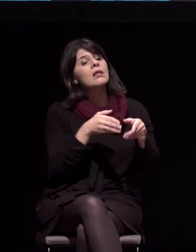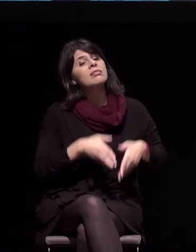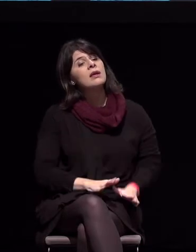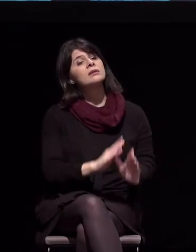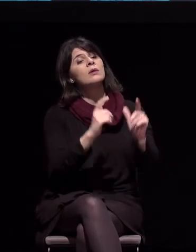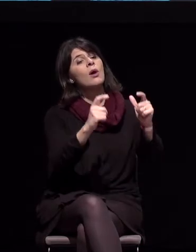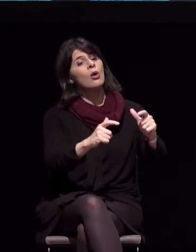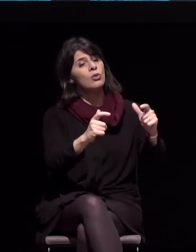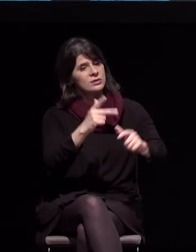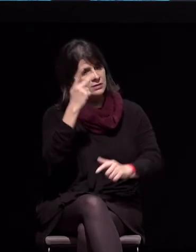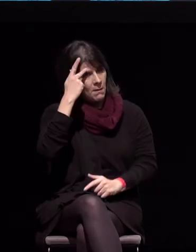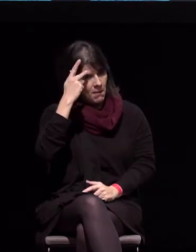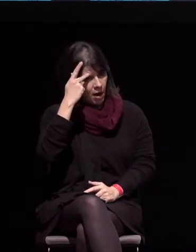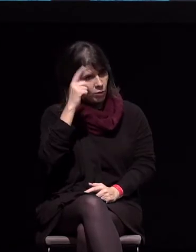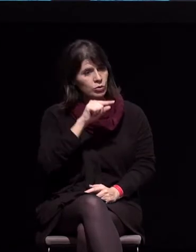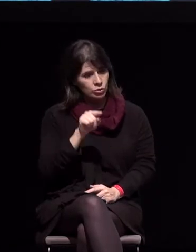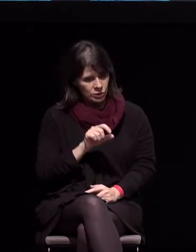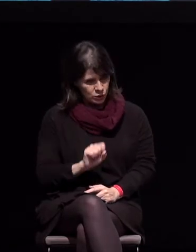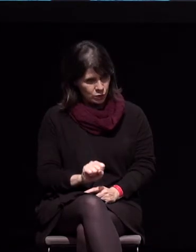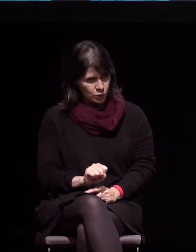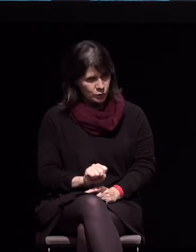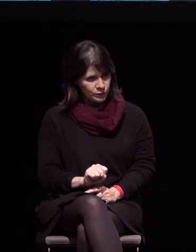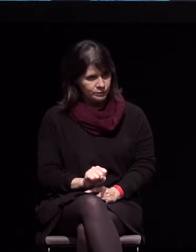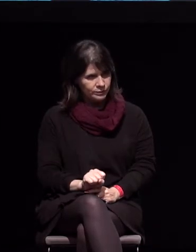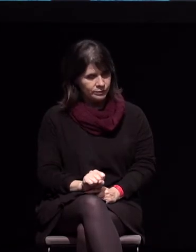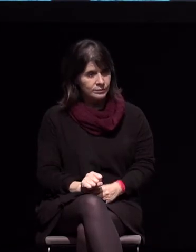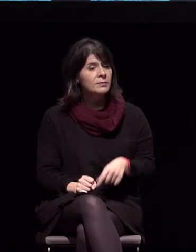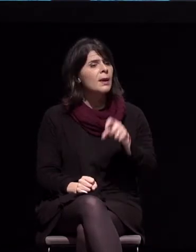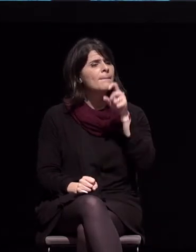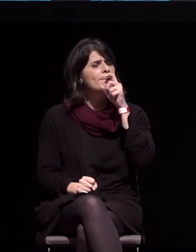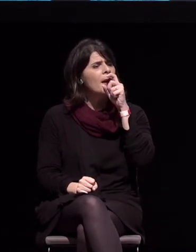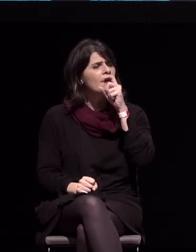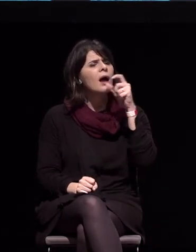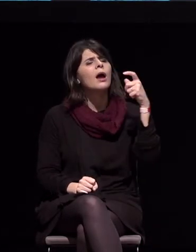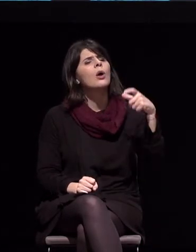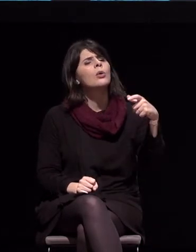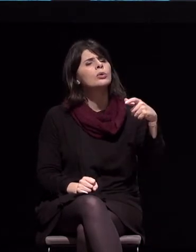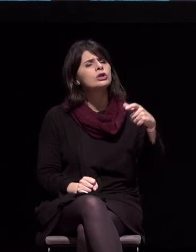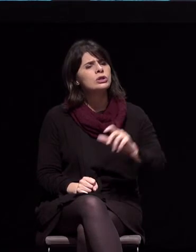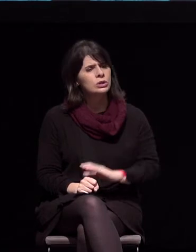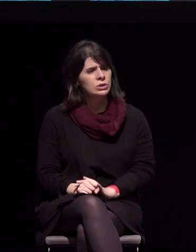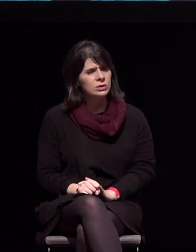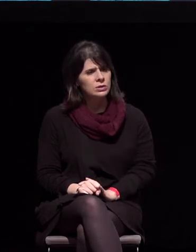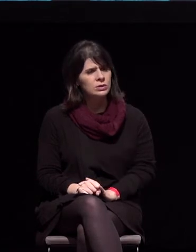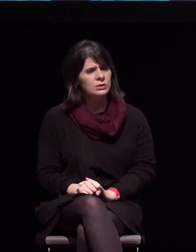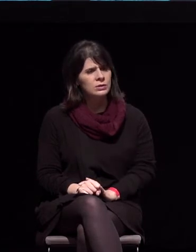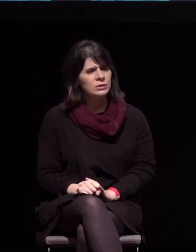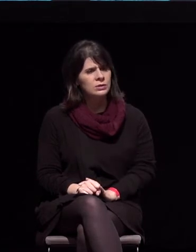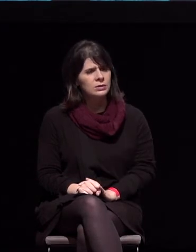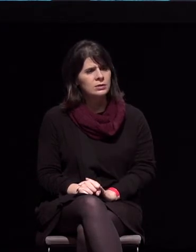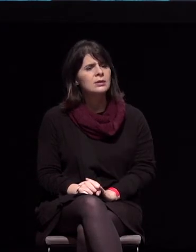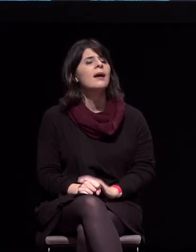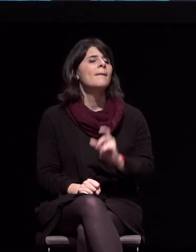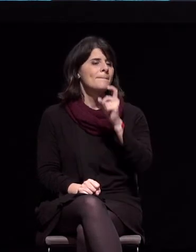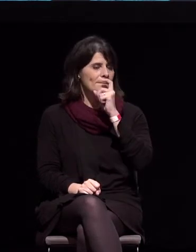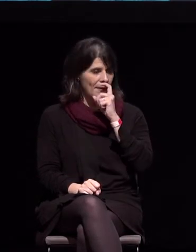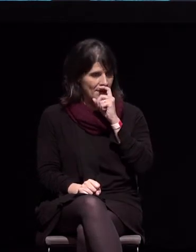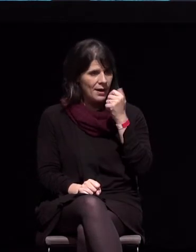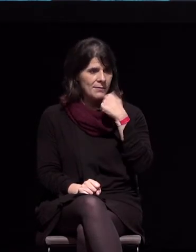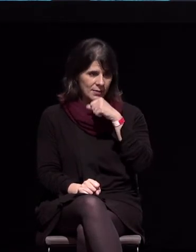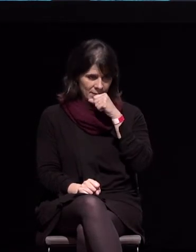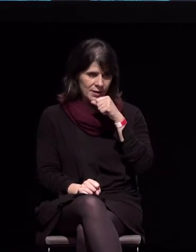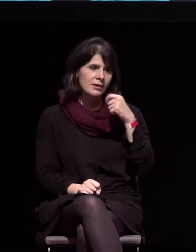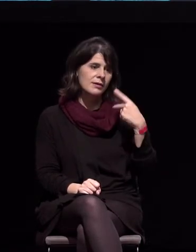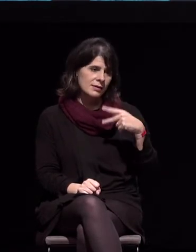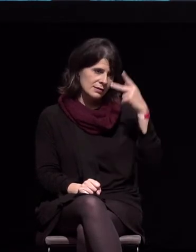São Paulo, na Você Zona Sul. Zona Sul. Seus pais são de onde? Pai e mãe? Os meus pais são daqui de São Paulo. São daqui de